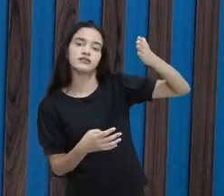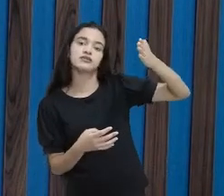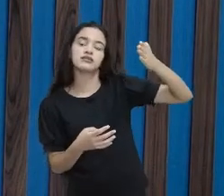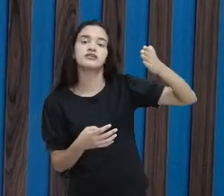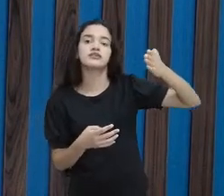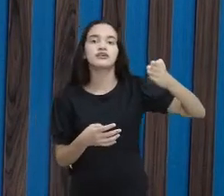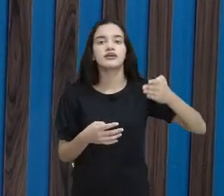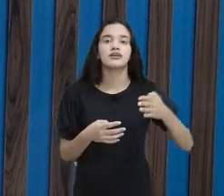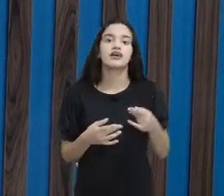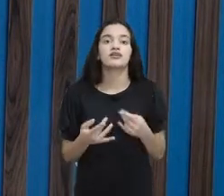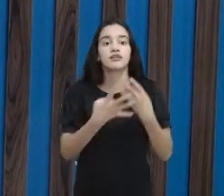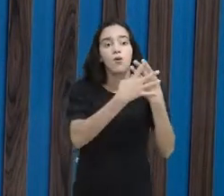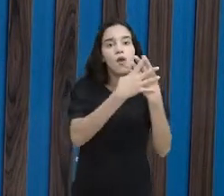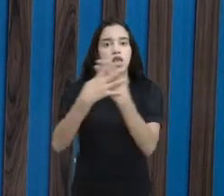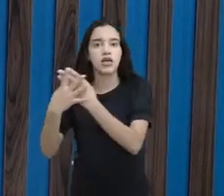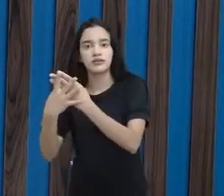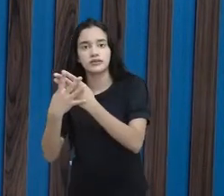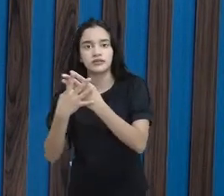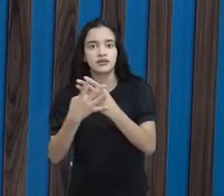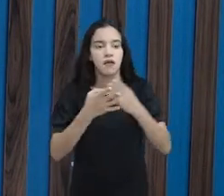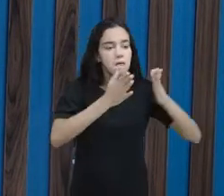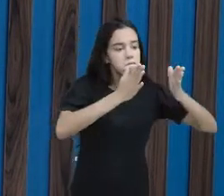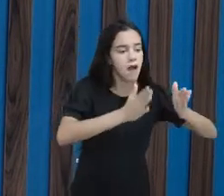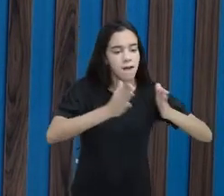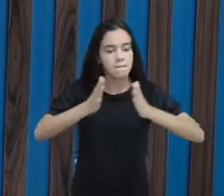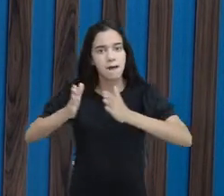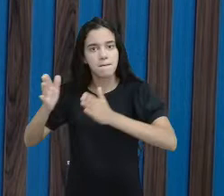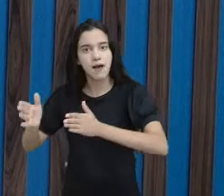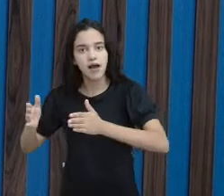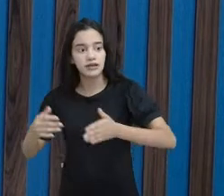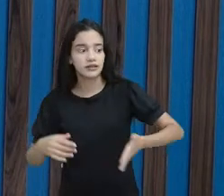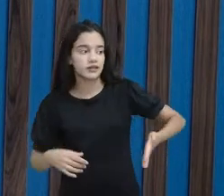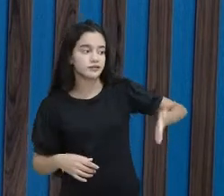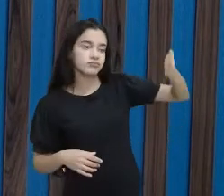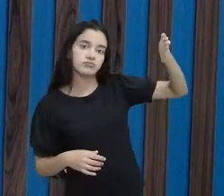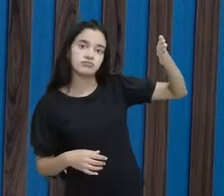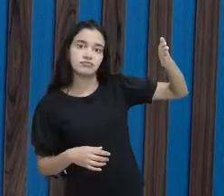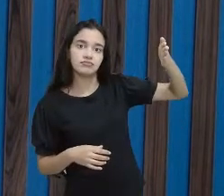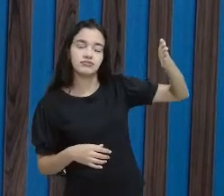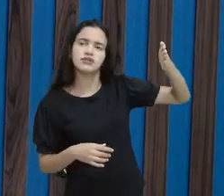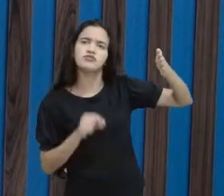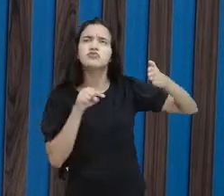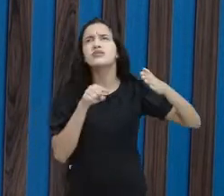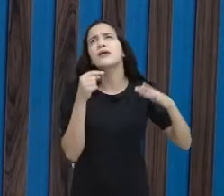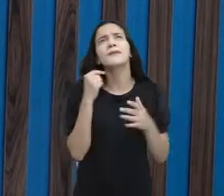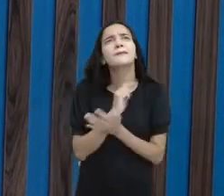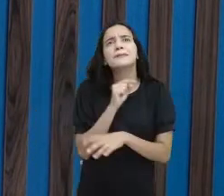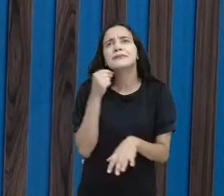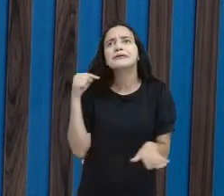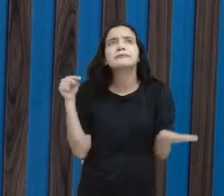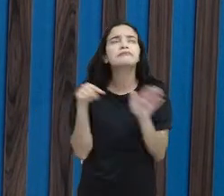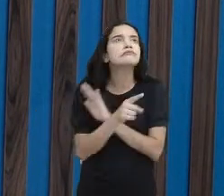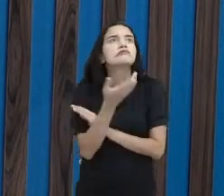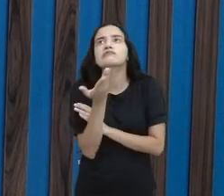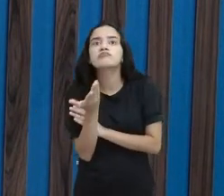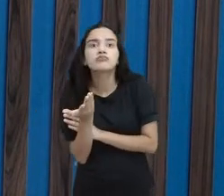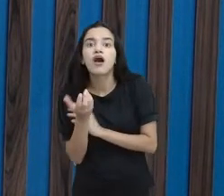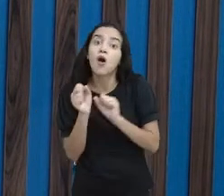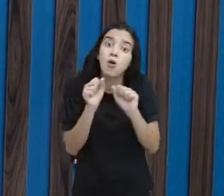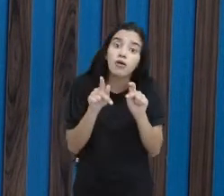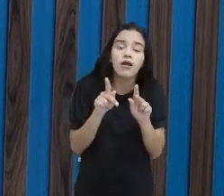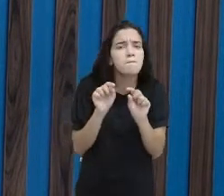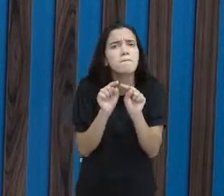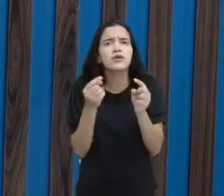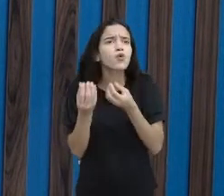são rede divisória, né, e parede de rebote. E aí você pode estar se perguntando, tá, professor,